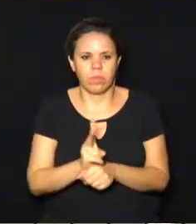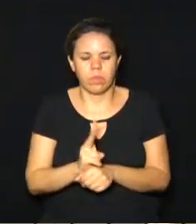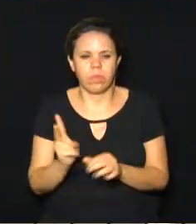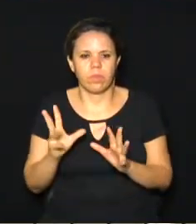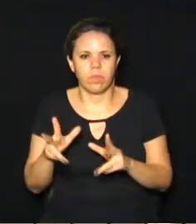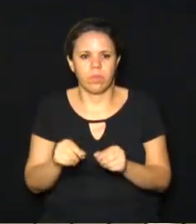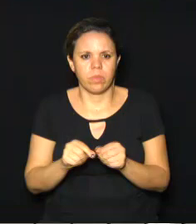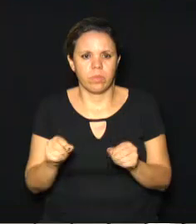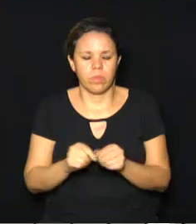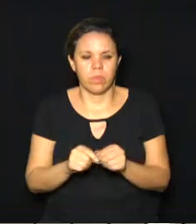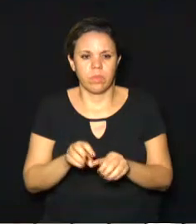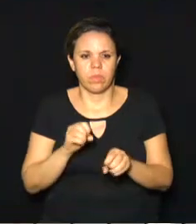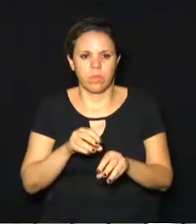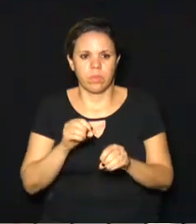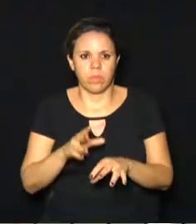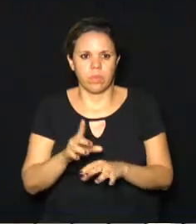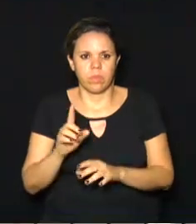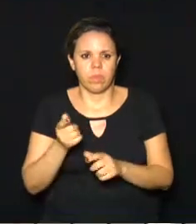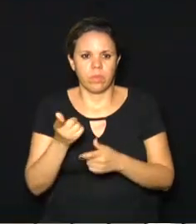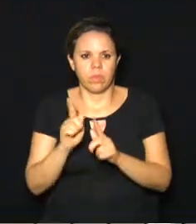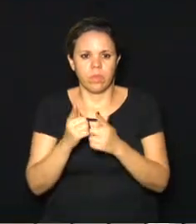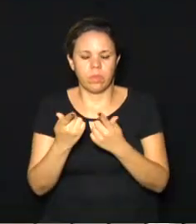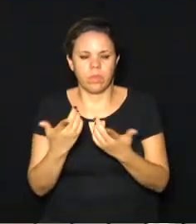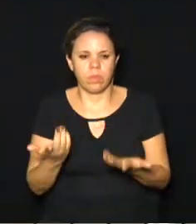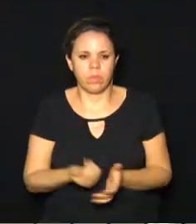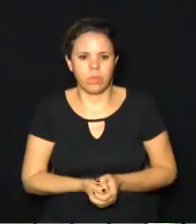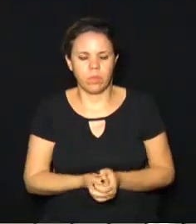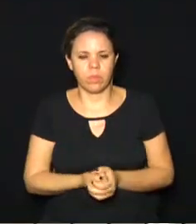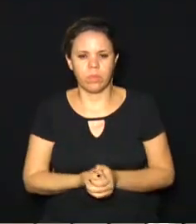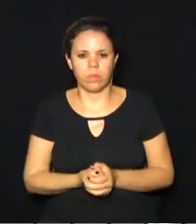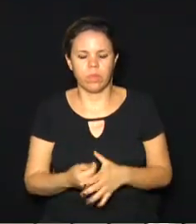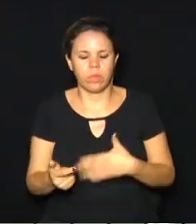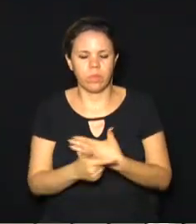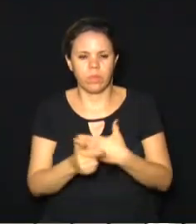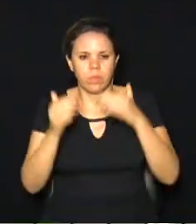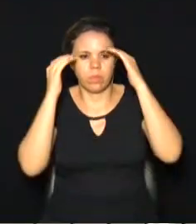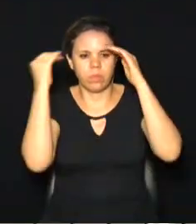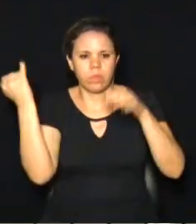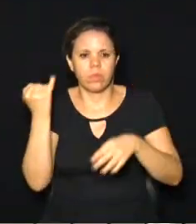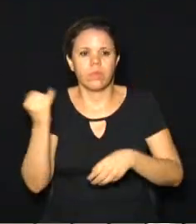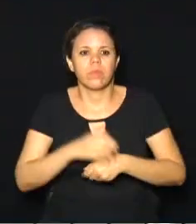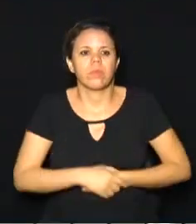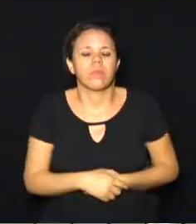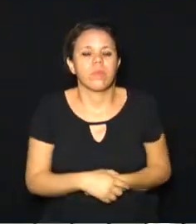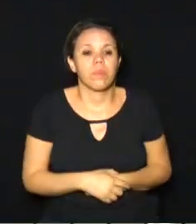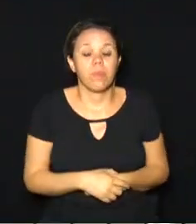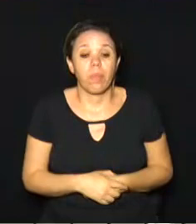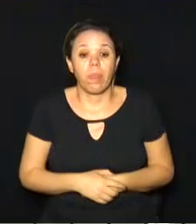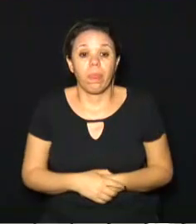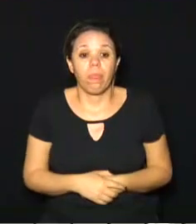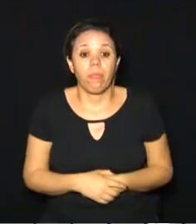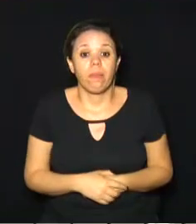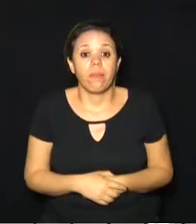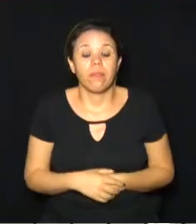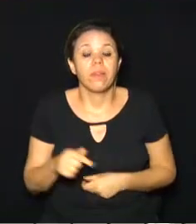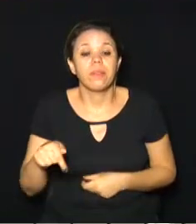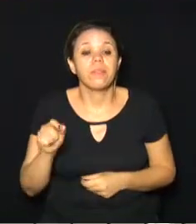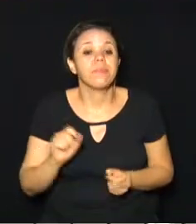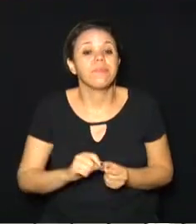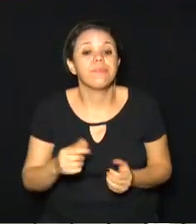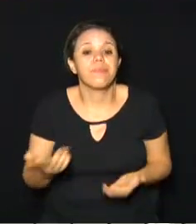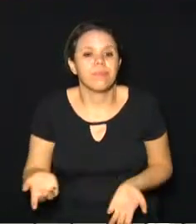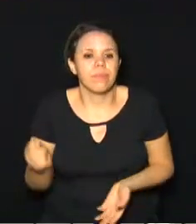educação infantil, né, os gestores, que cumprem um papel importante. Então, daqui, o que nós vamos